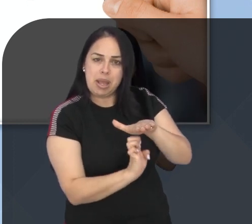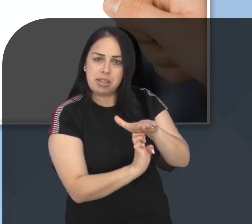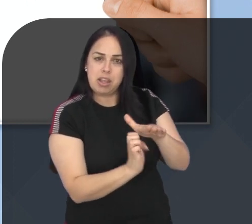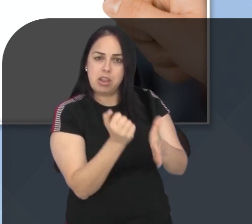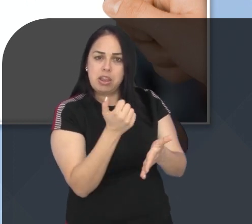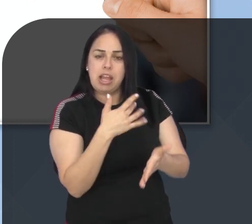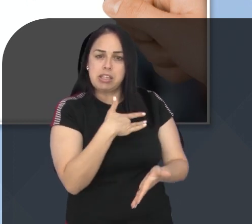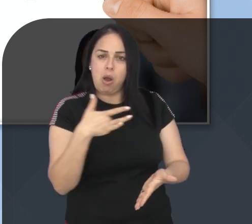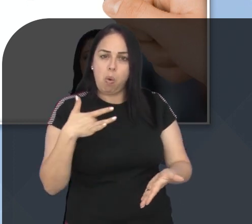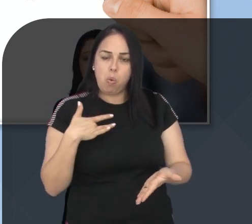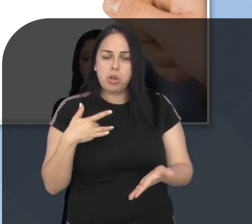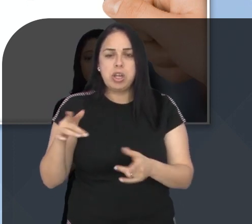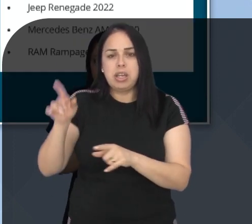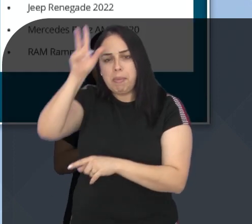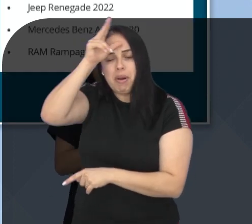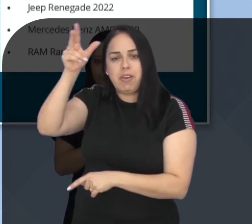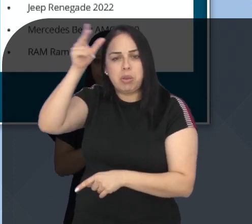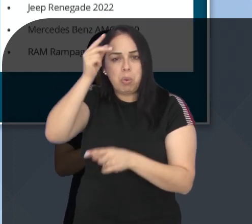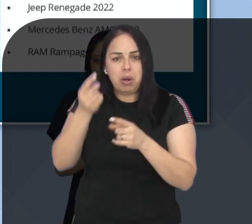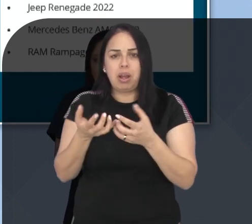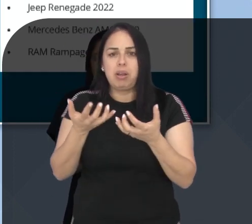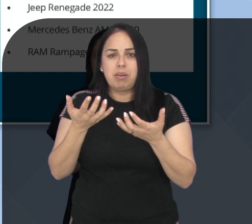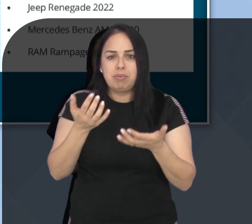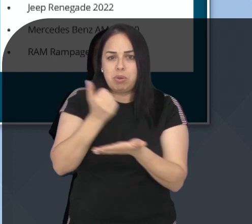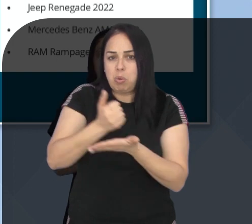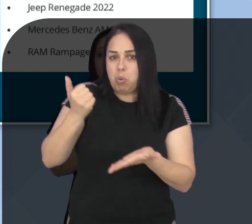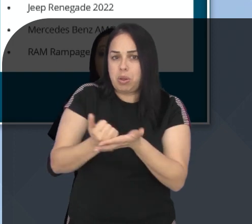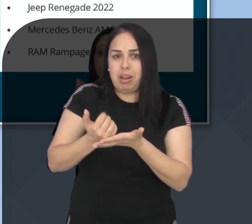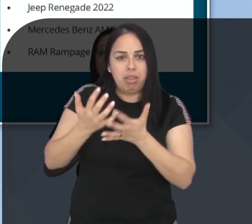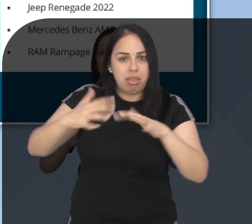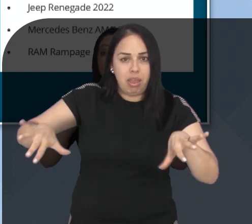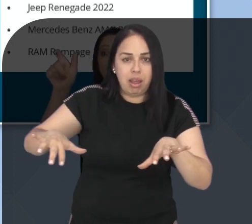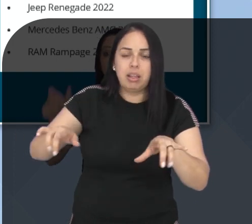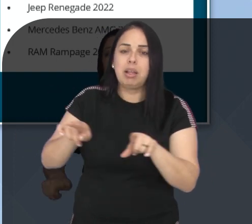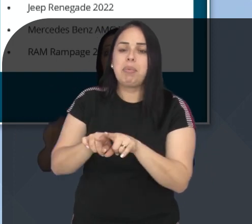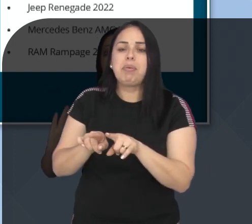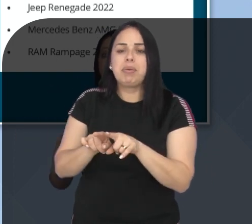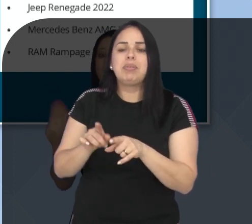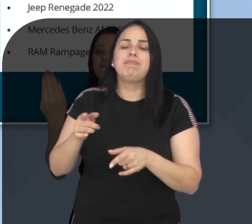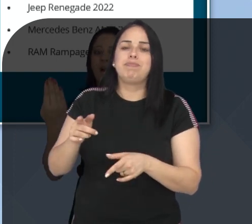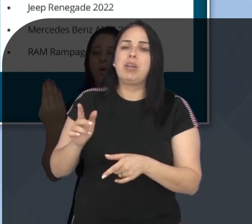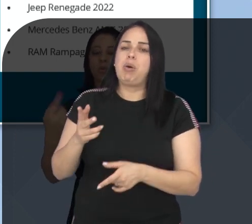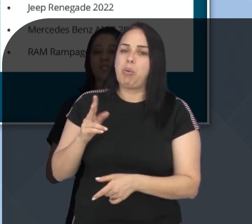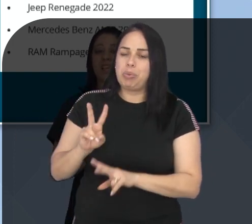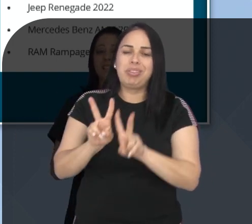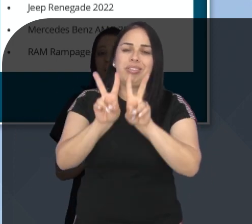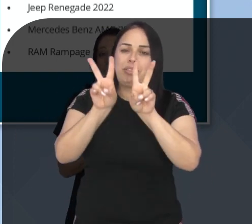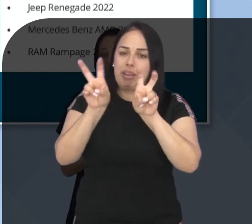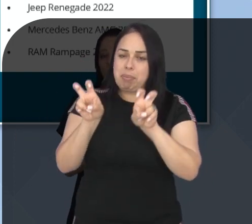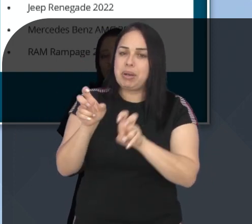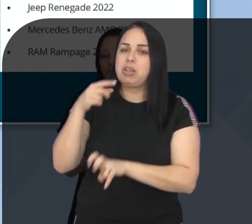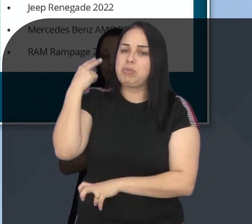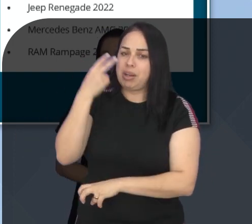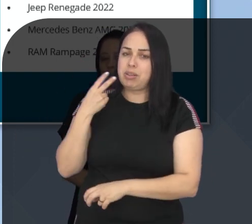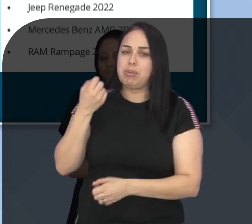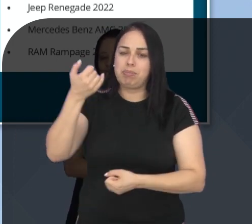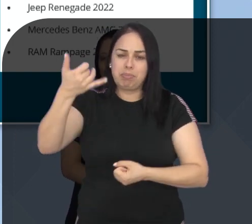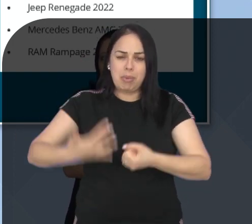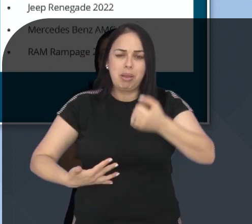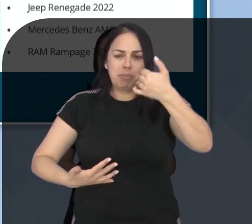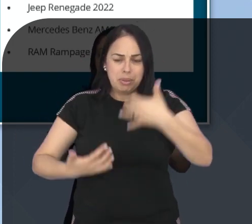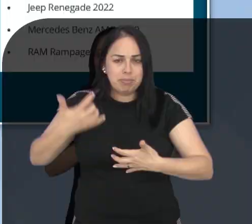INCS e o anúncio de novos editais de contratação para a gestão dessas unidades foi um dos assuntos